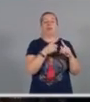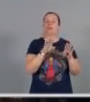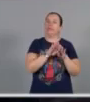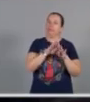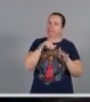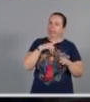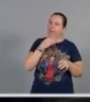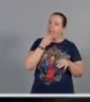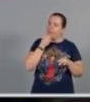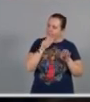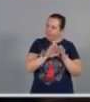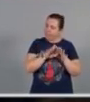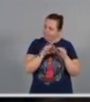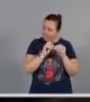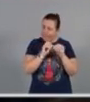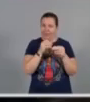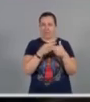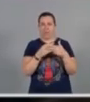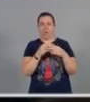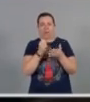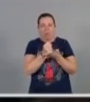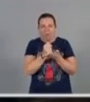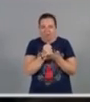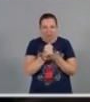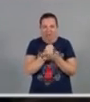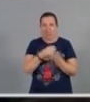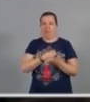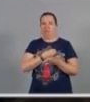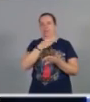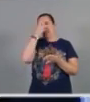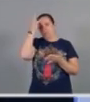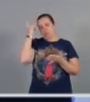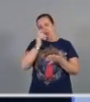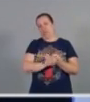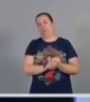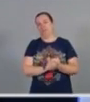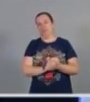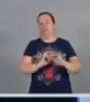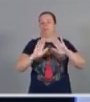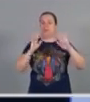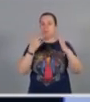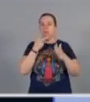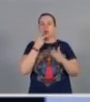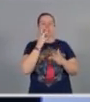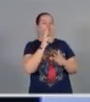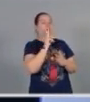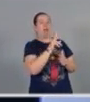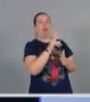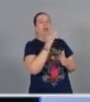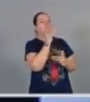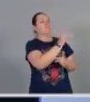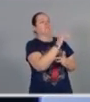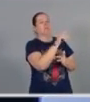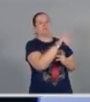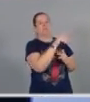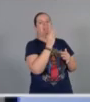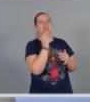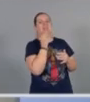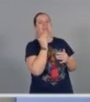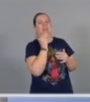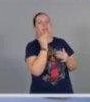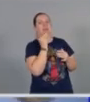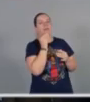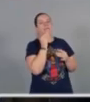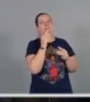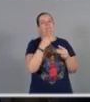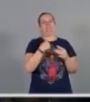o homem também faz controlador controlador então quando alguém te jogar uma coisa na cara você vai ter a